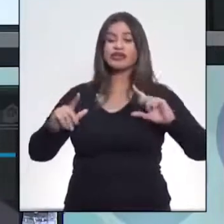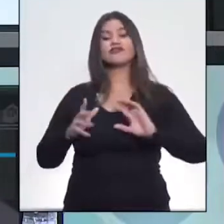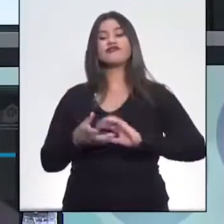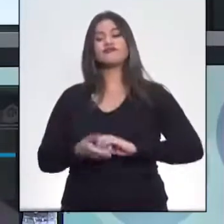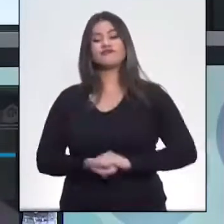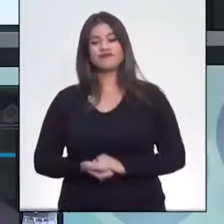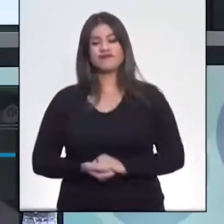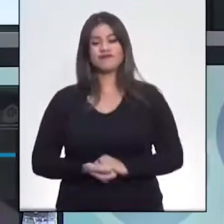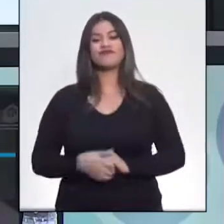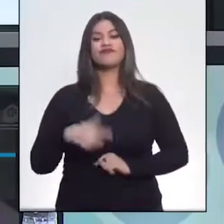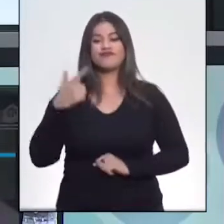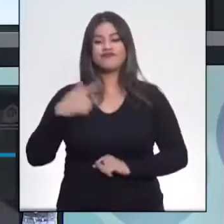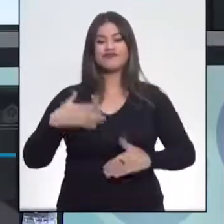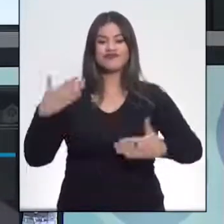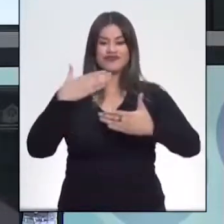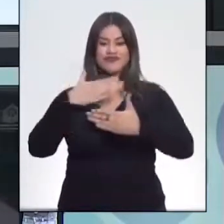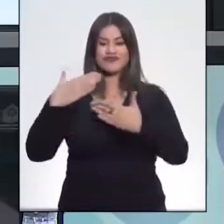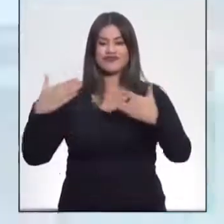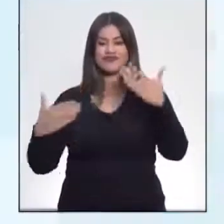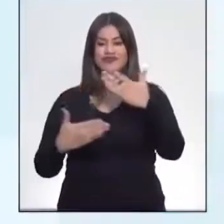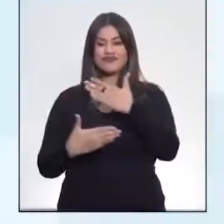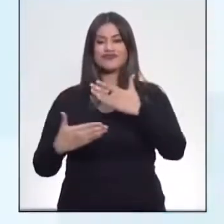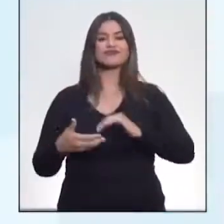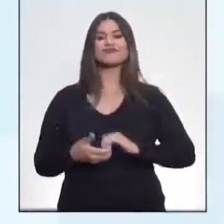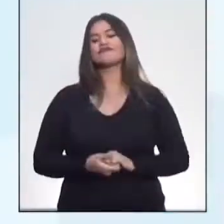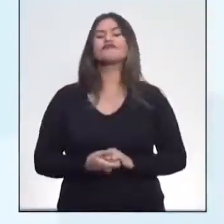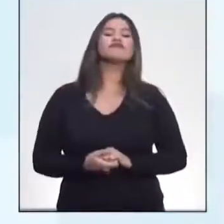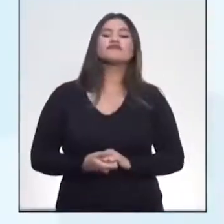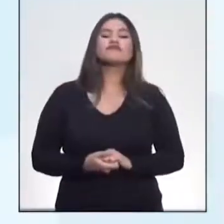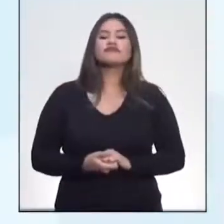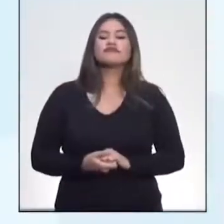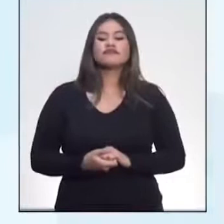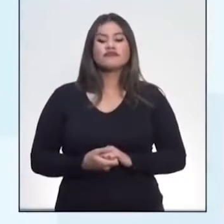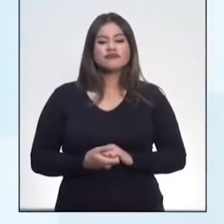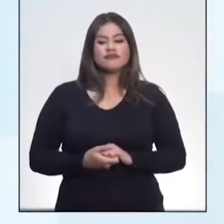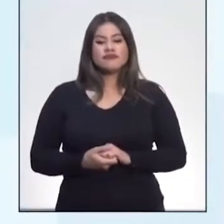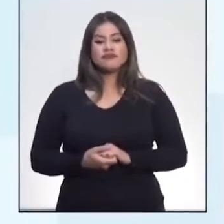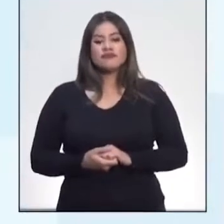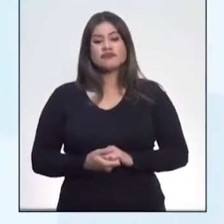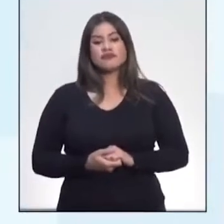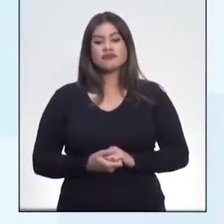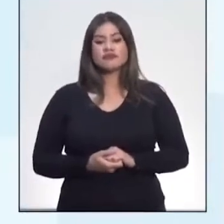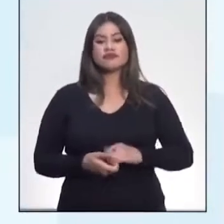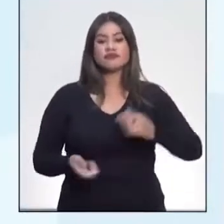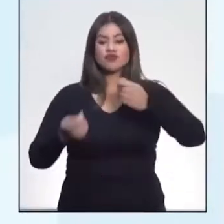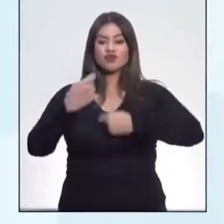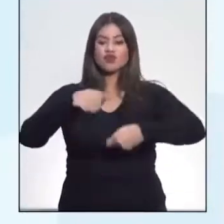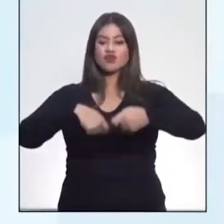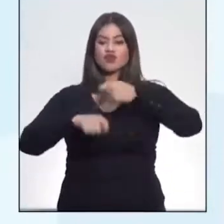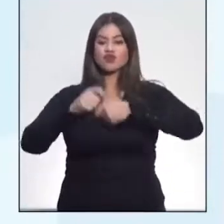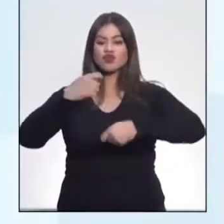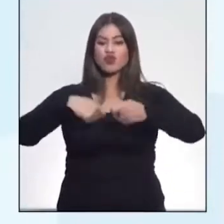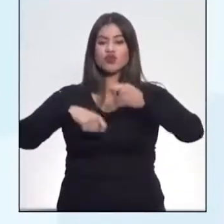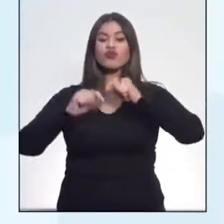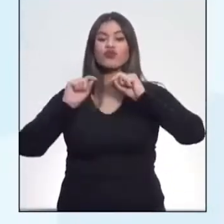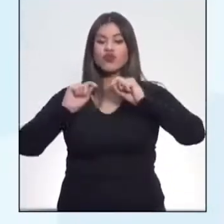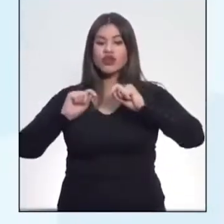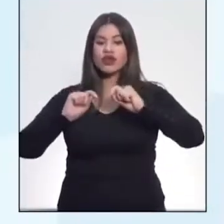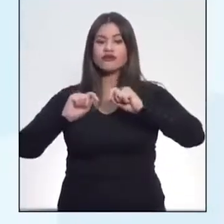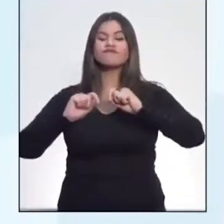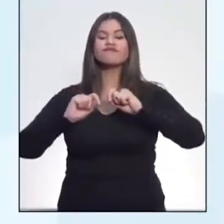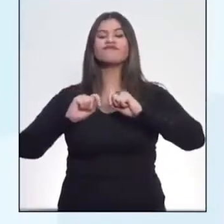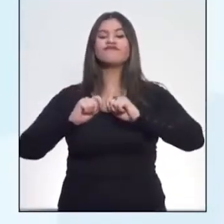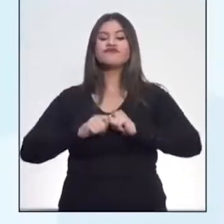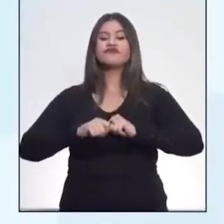diferentes mais uma tela para vocês as principais atividades econômicas nas Polis gregas então era o comércio EA